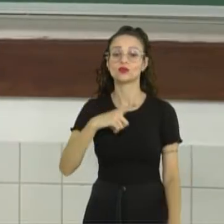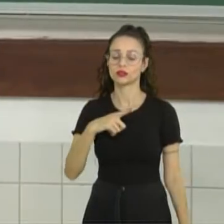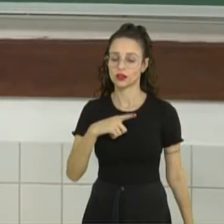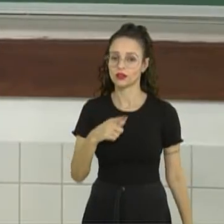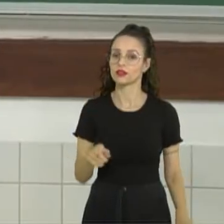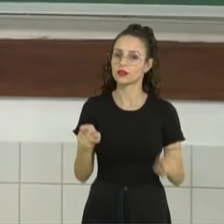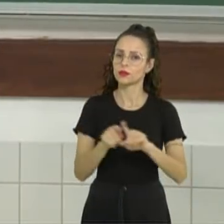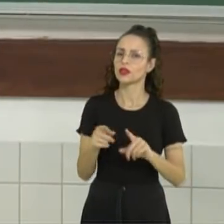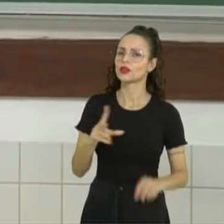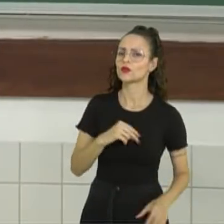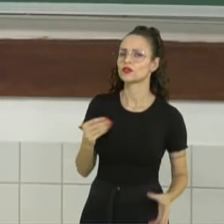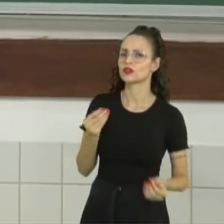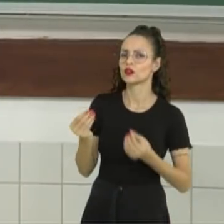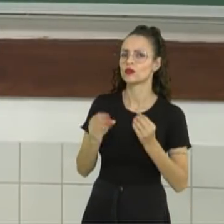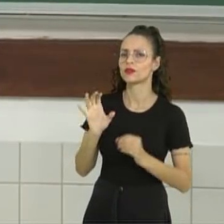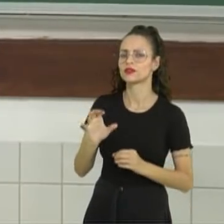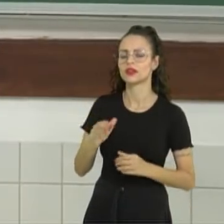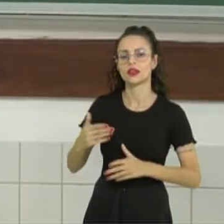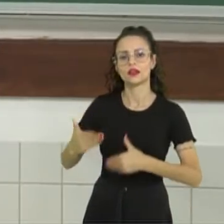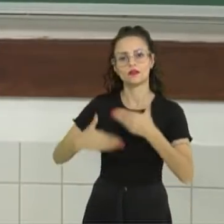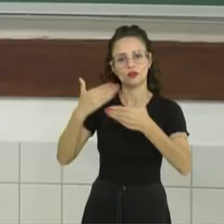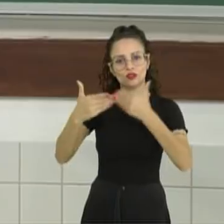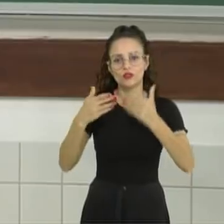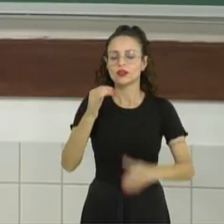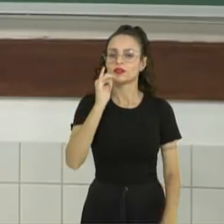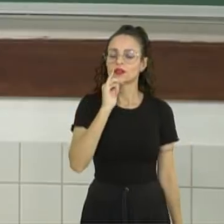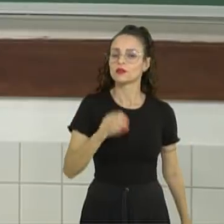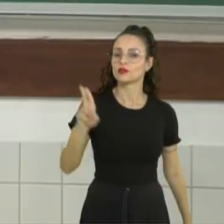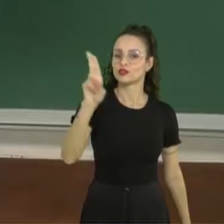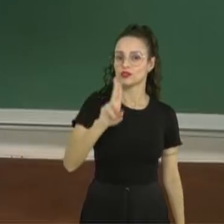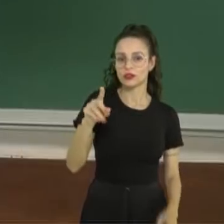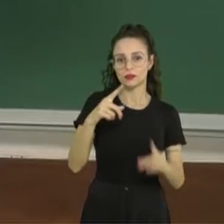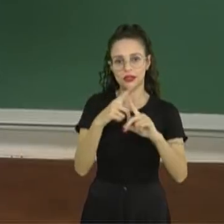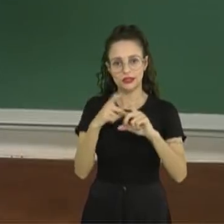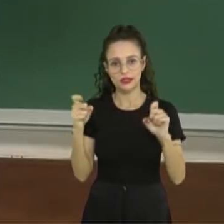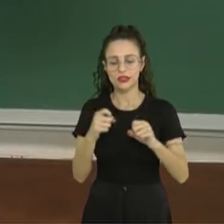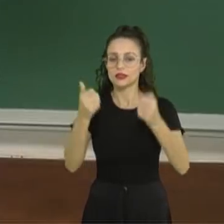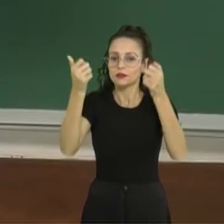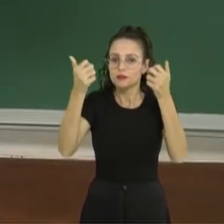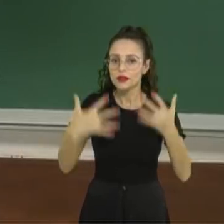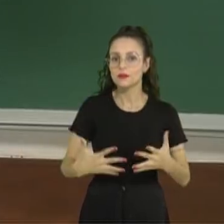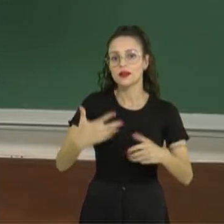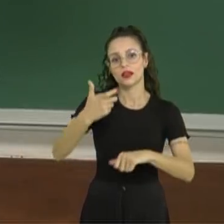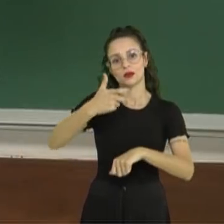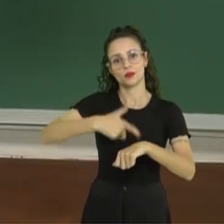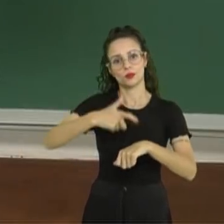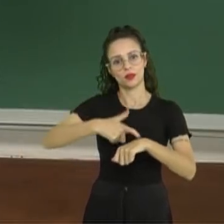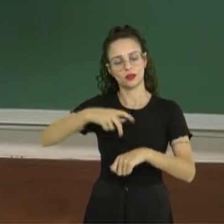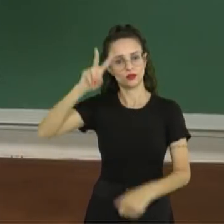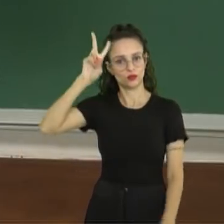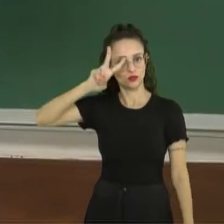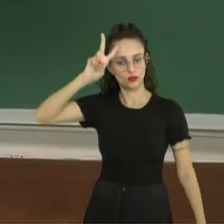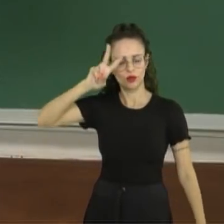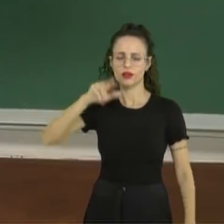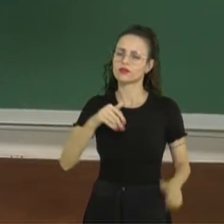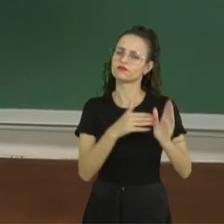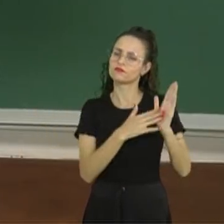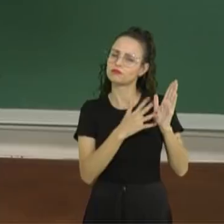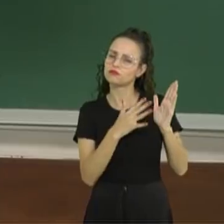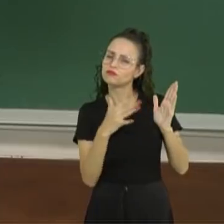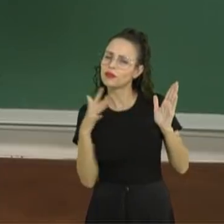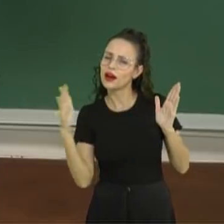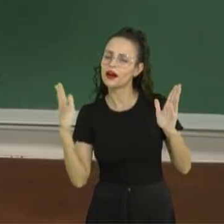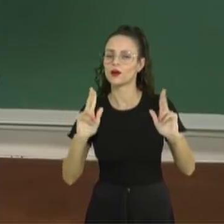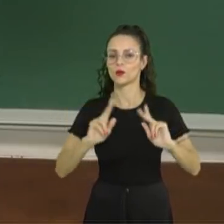Nossa, como assim? Linha de tempo evolutiva, utilizado pela ciência para explicar momentos da história que se desenvolve o ser